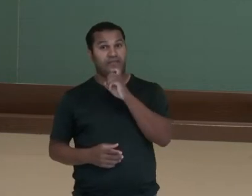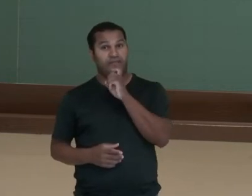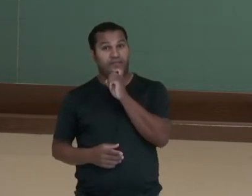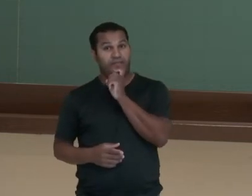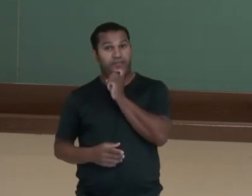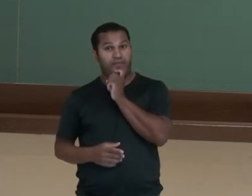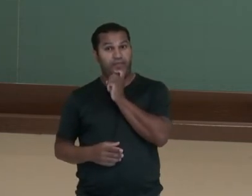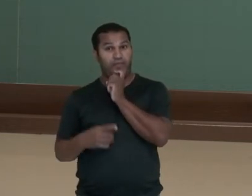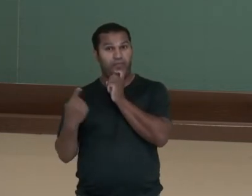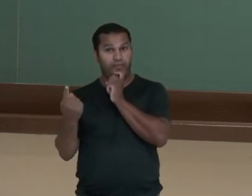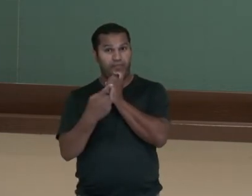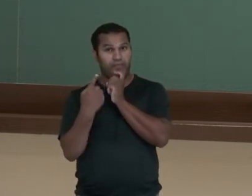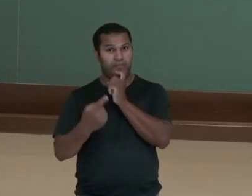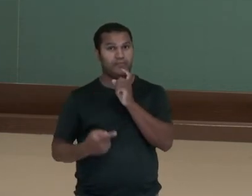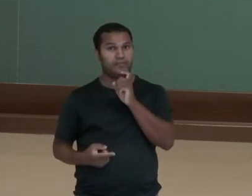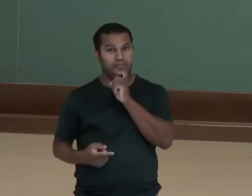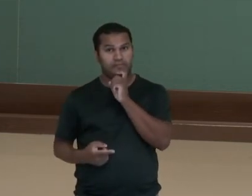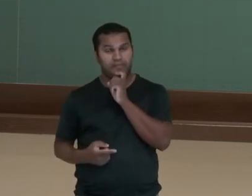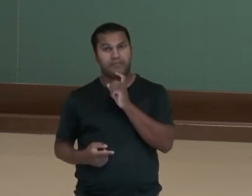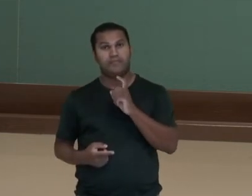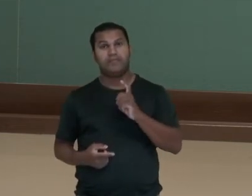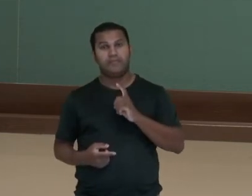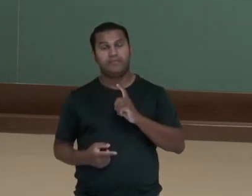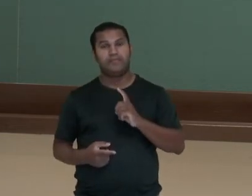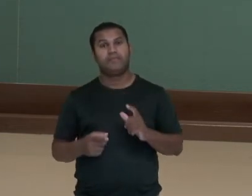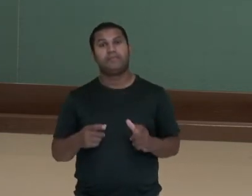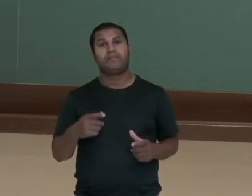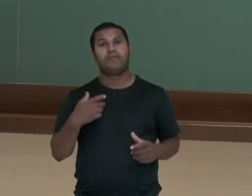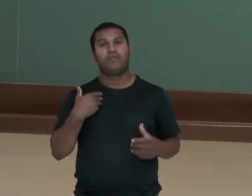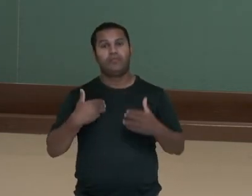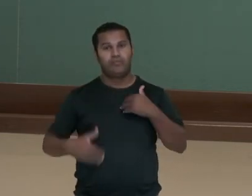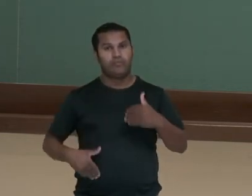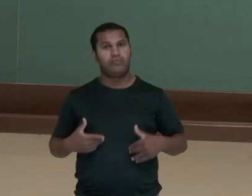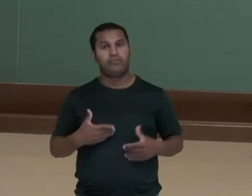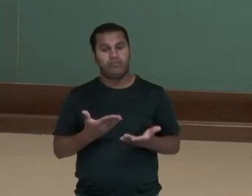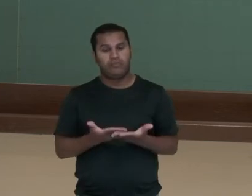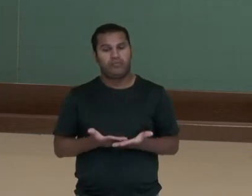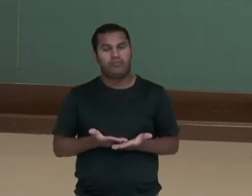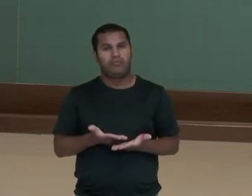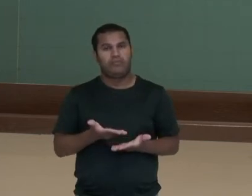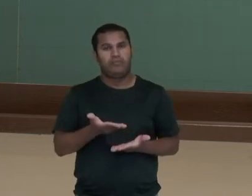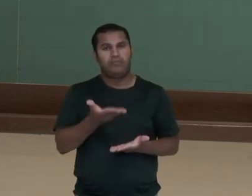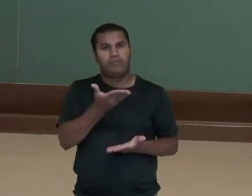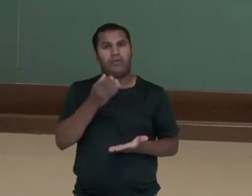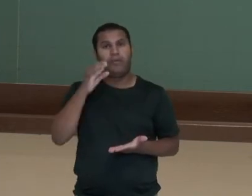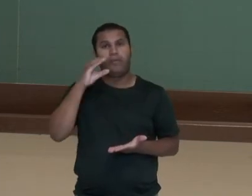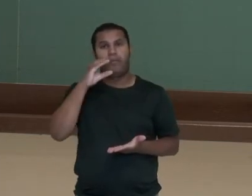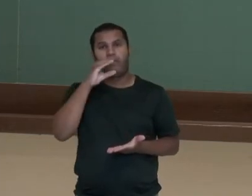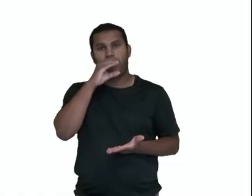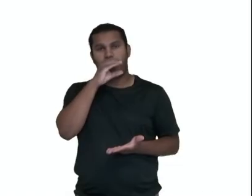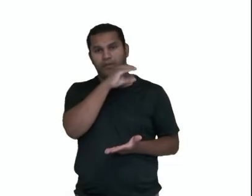muito quente, o nosso corpo começa a suar para refrescar. Então, ele vai